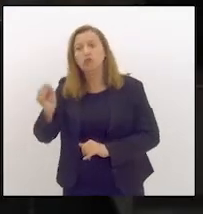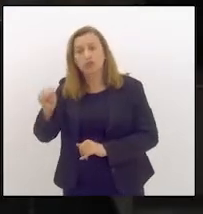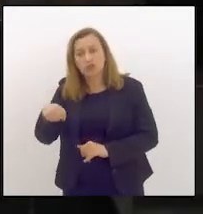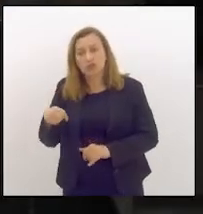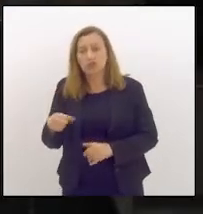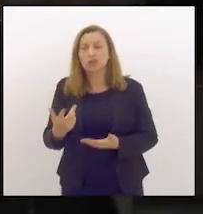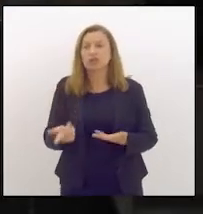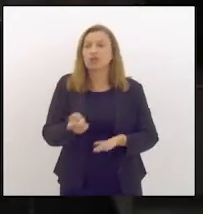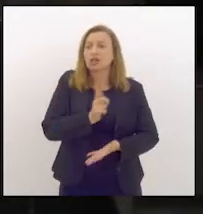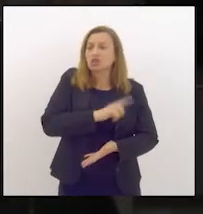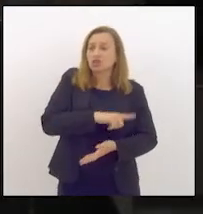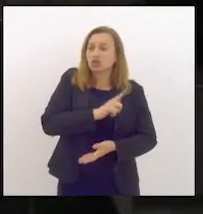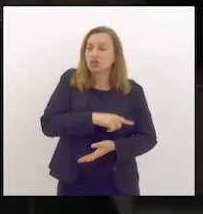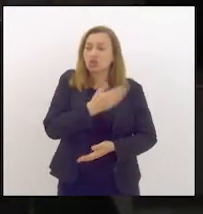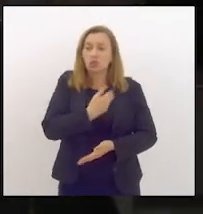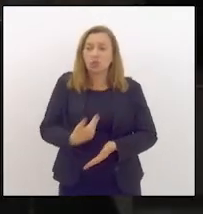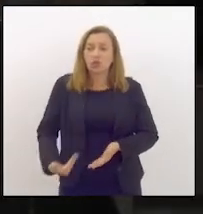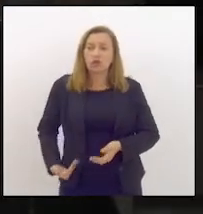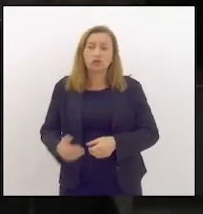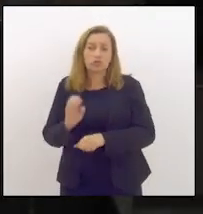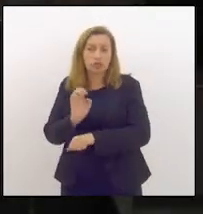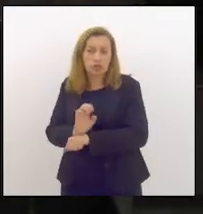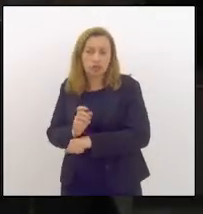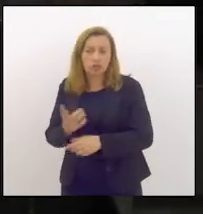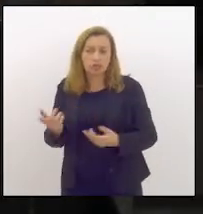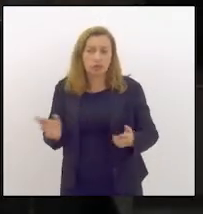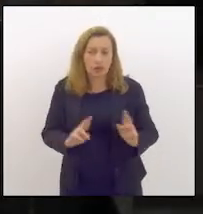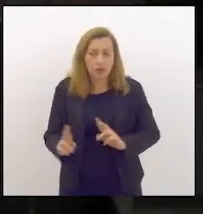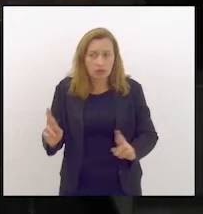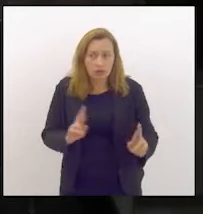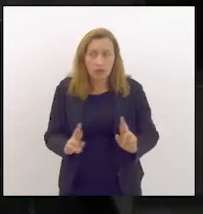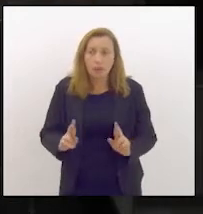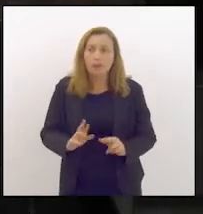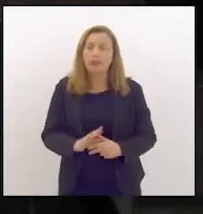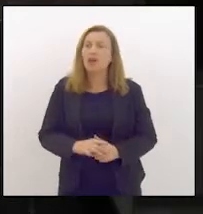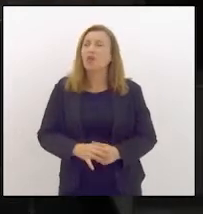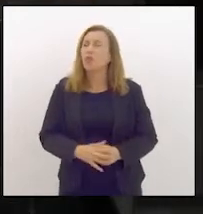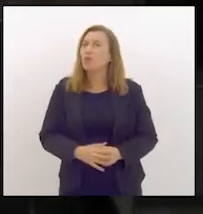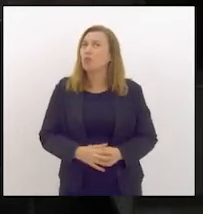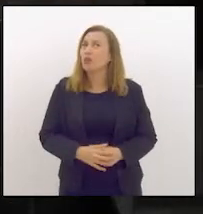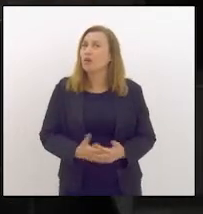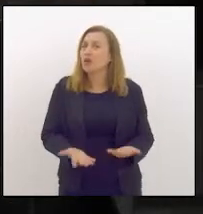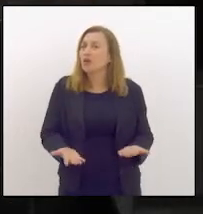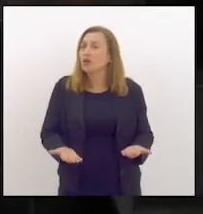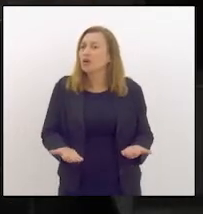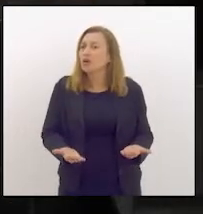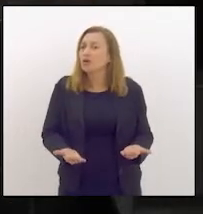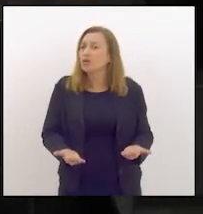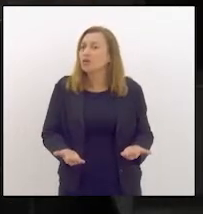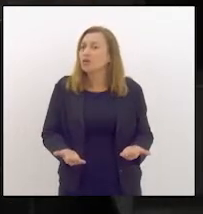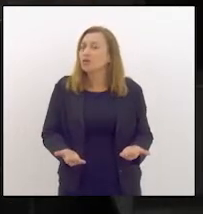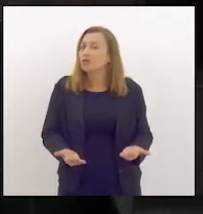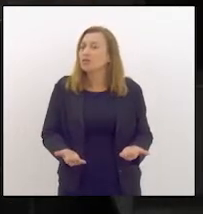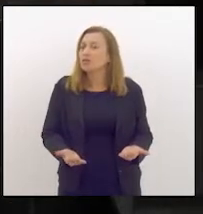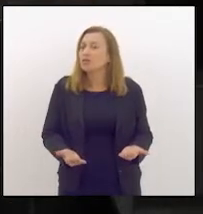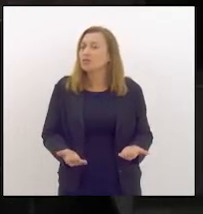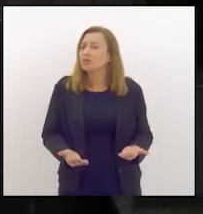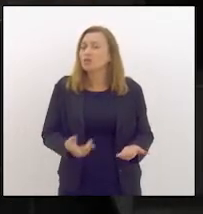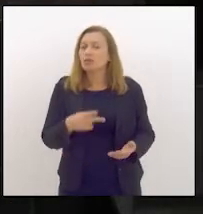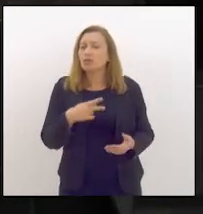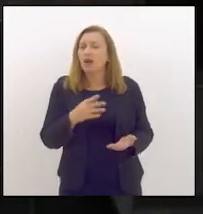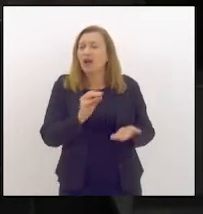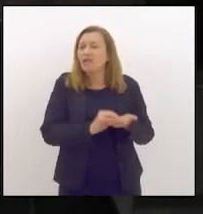relação à gestão do Governo do Estado tem a ver com a ausência do do